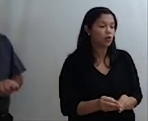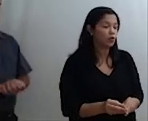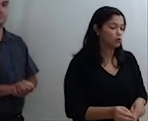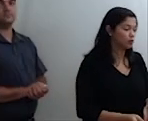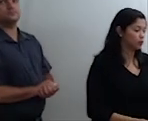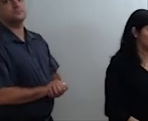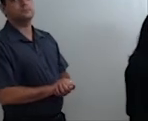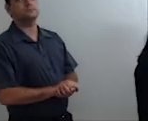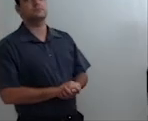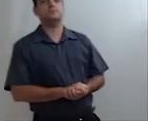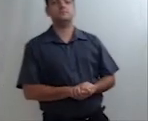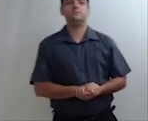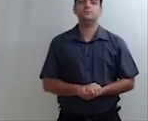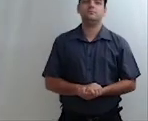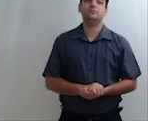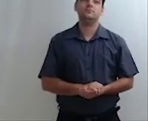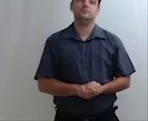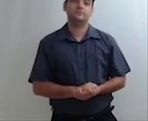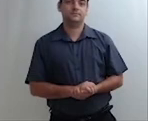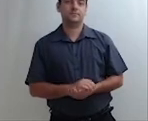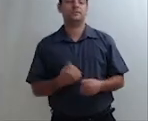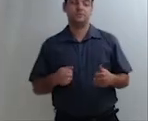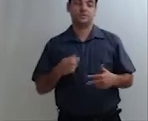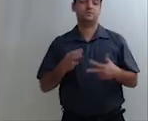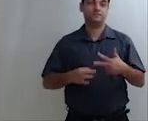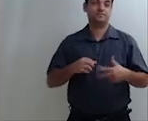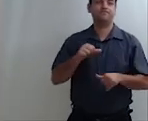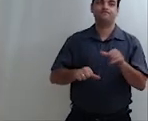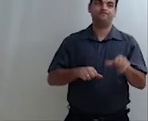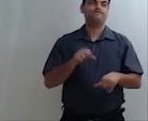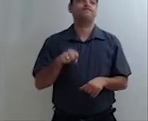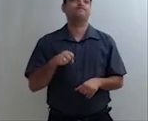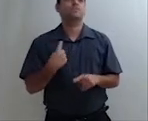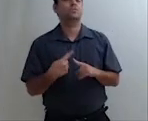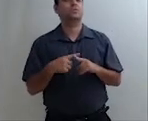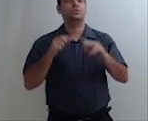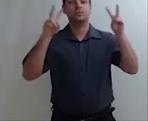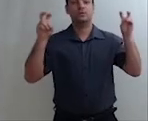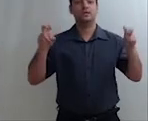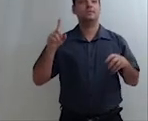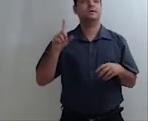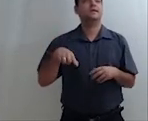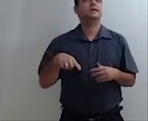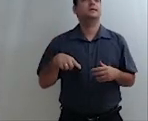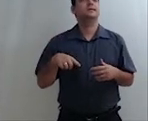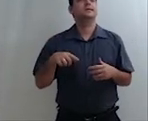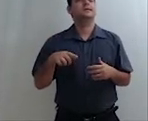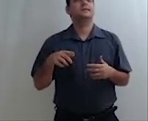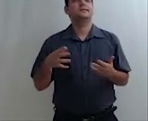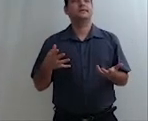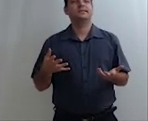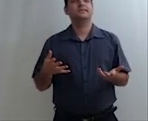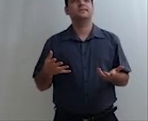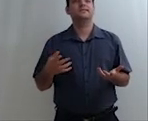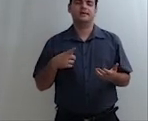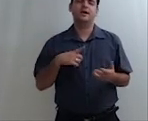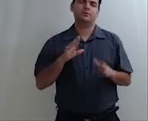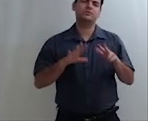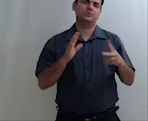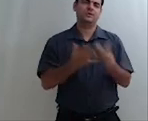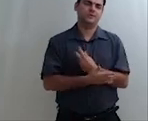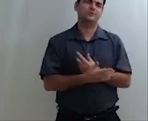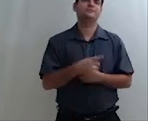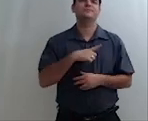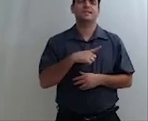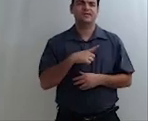da jurisprudência porque realmente o tema tem trazido erros Judiciários